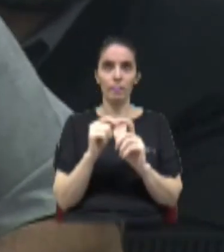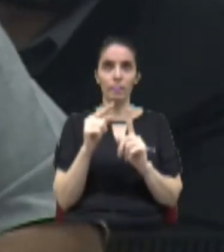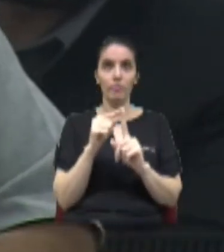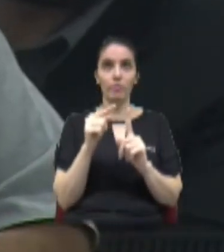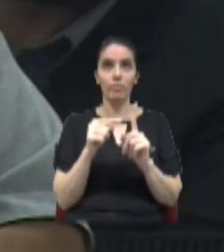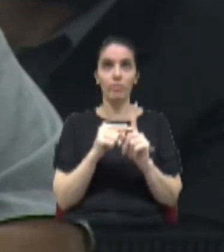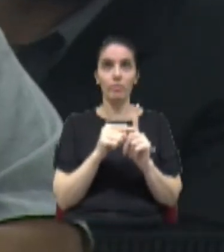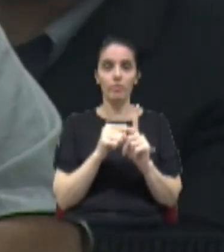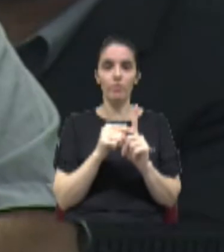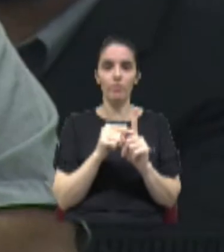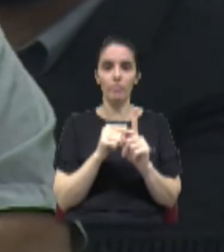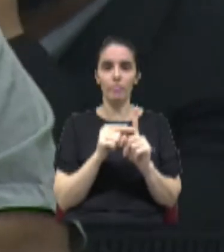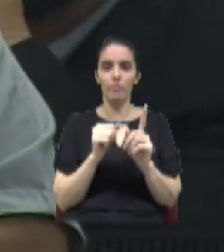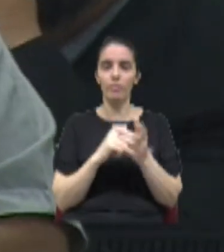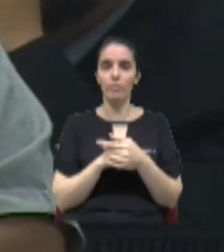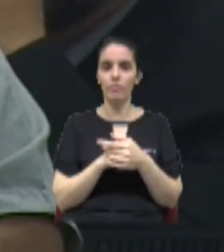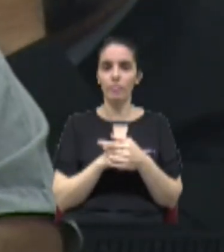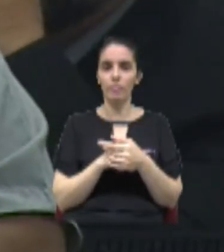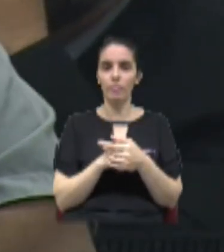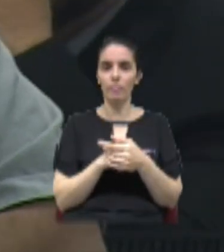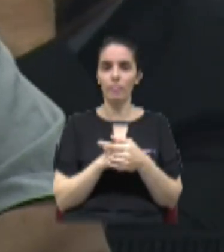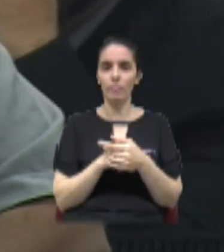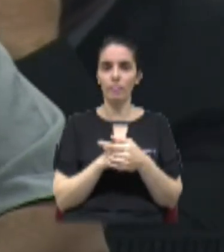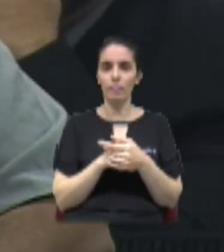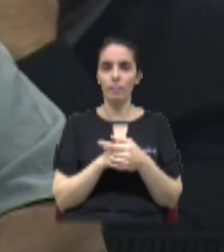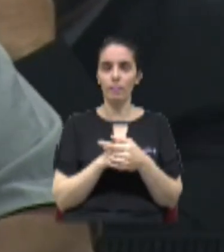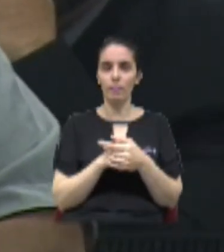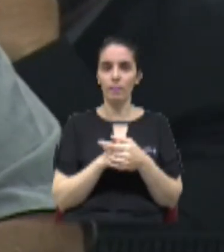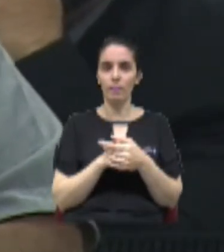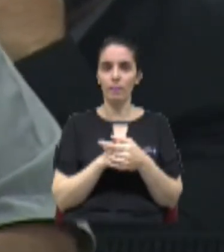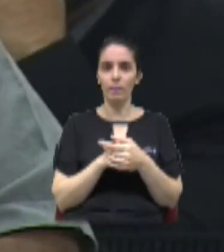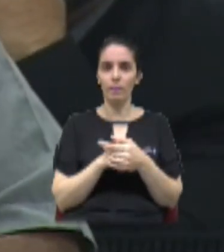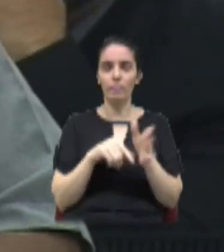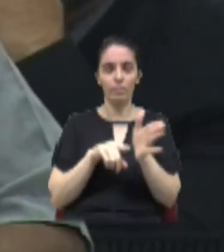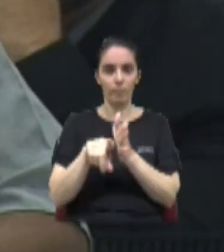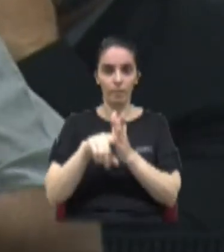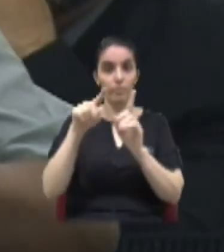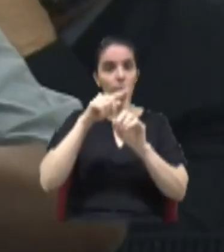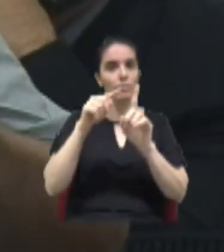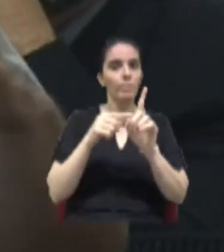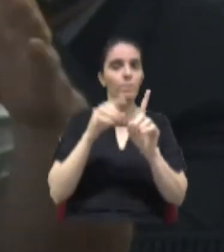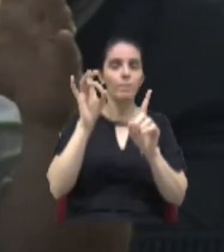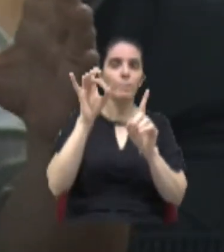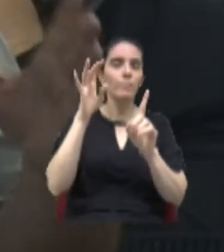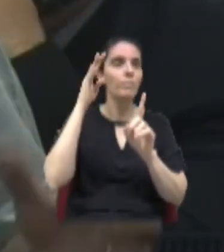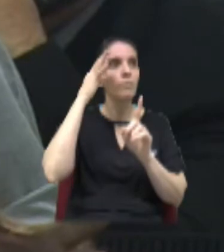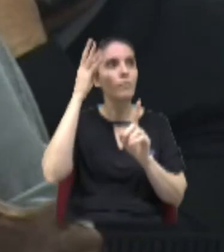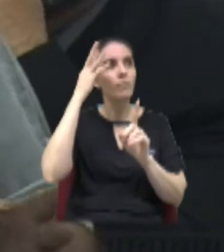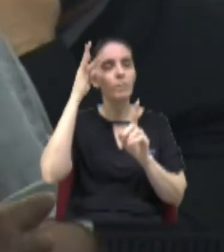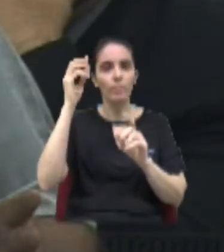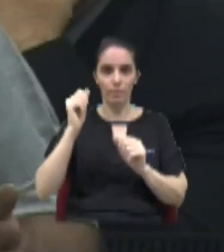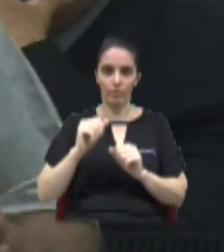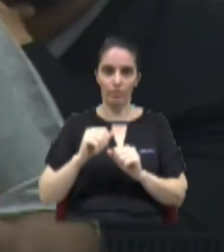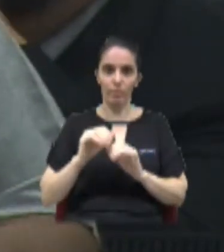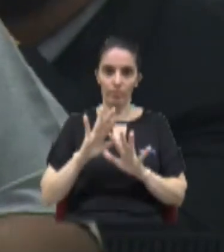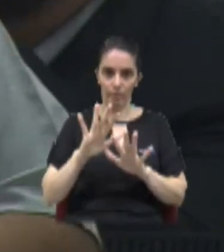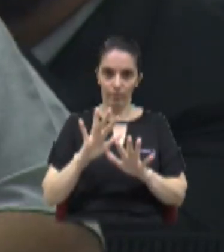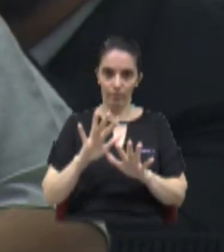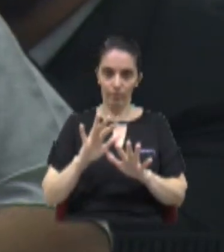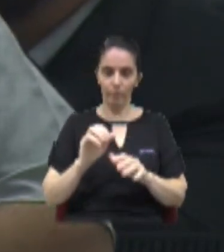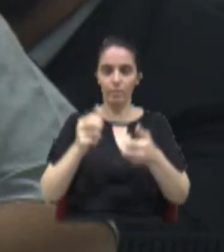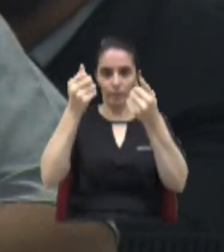fato, daqui 1 ano, ou 2 anos, ou no final do mandato, quantas unidades habitacionais. Nós